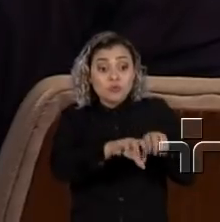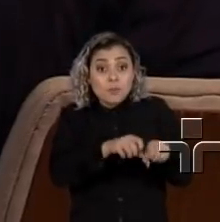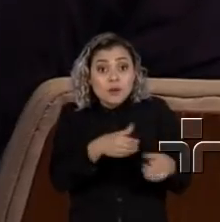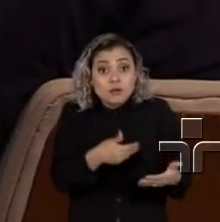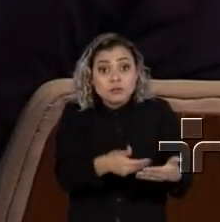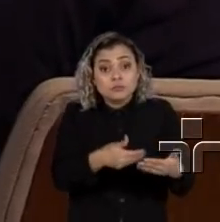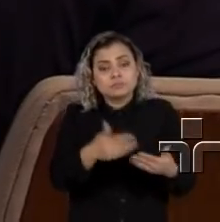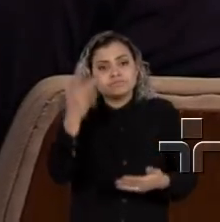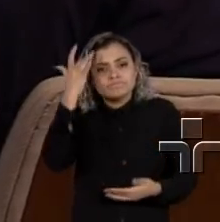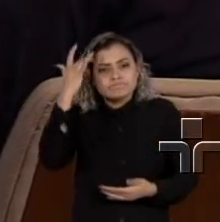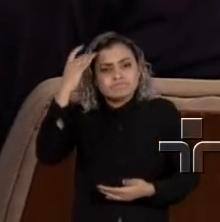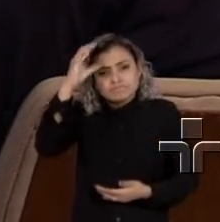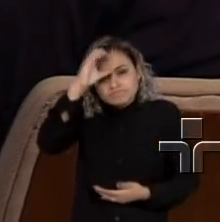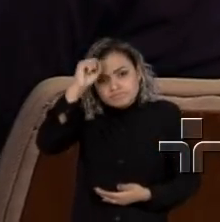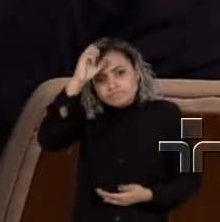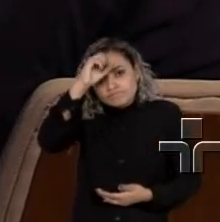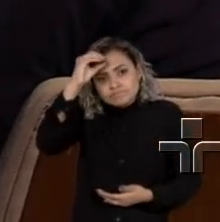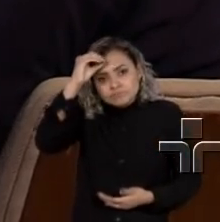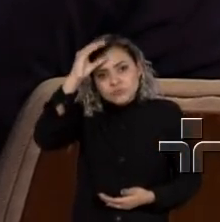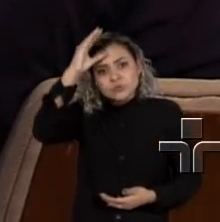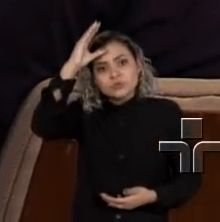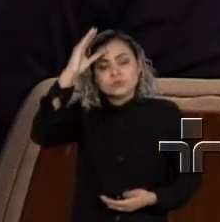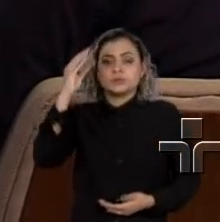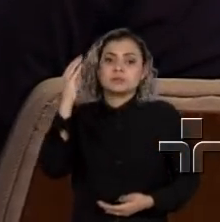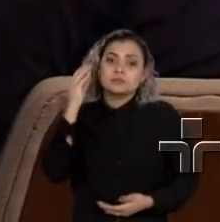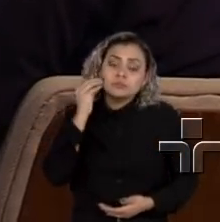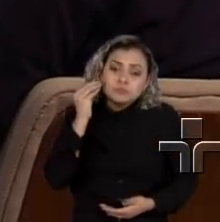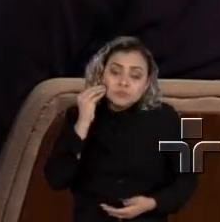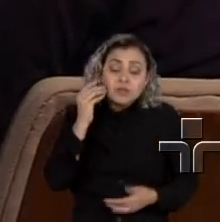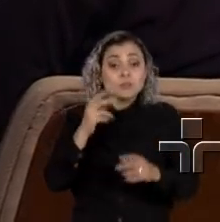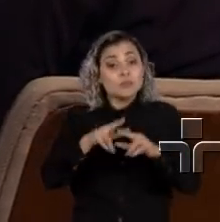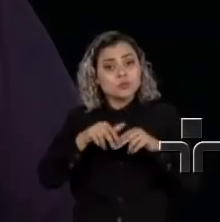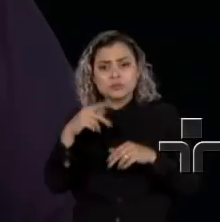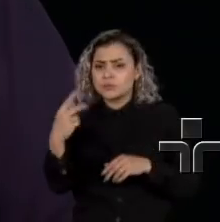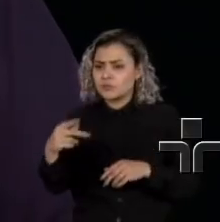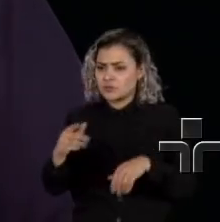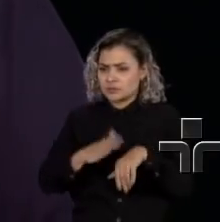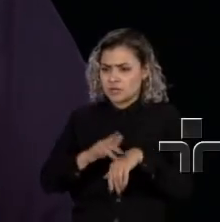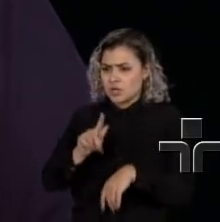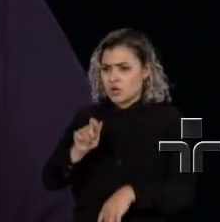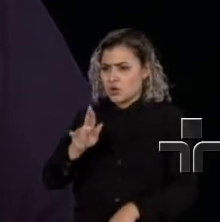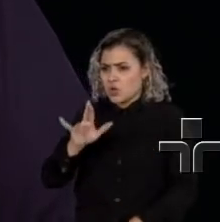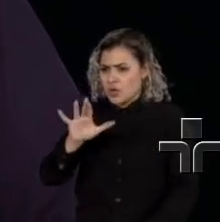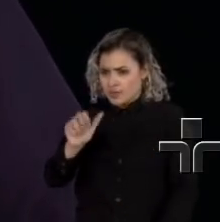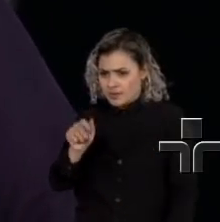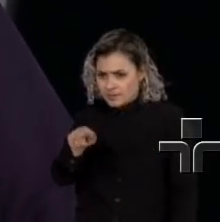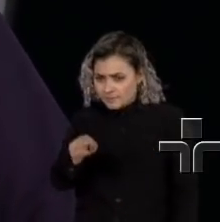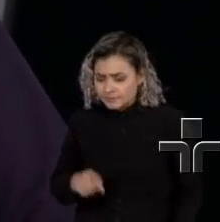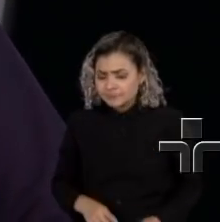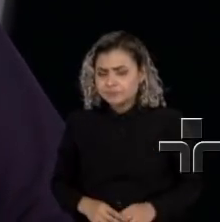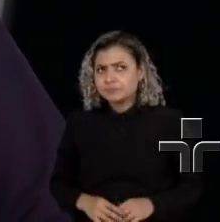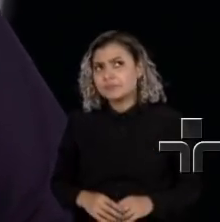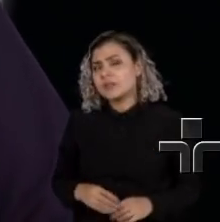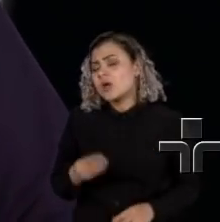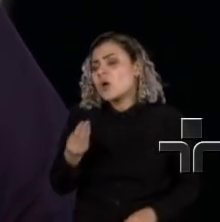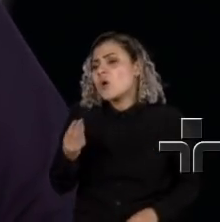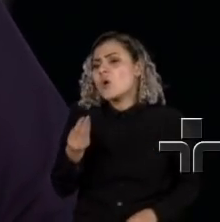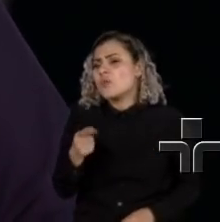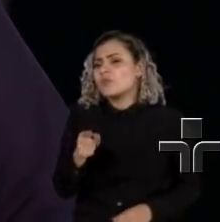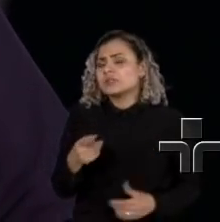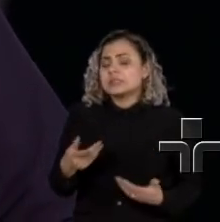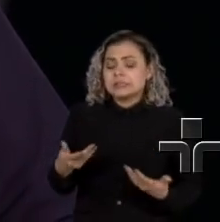ali, amadurecendo e procurando uma linguagem e tudo. Para você, Glória, como é que você